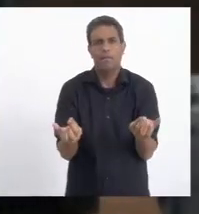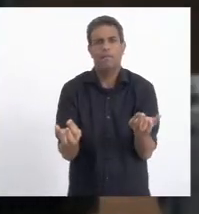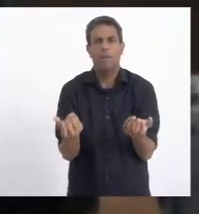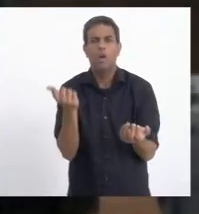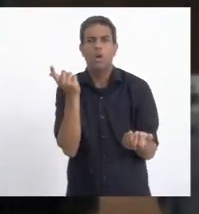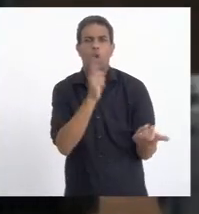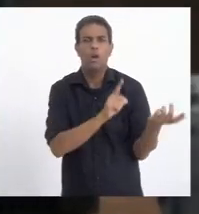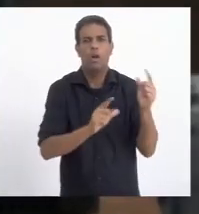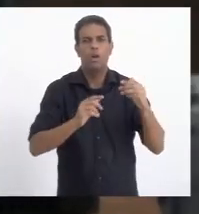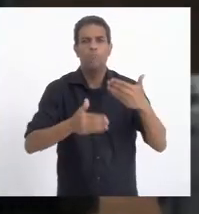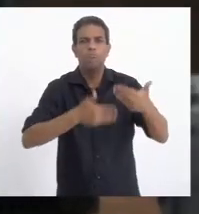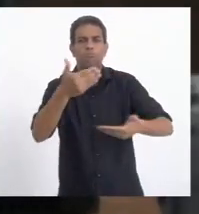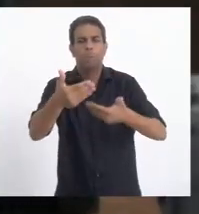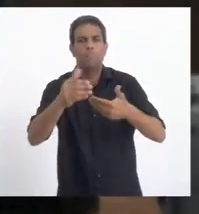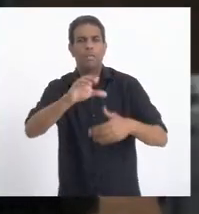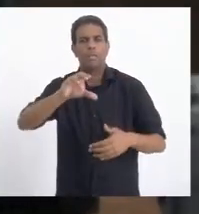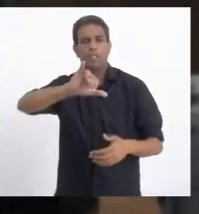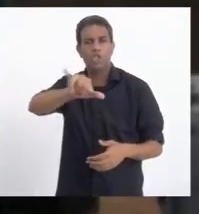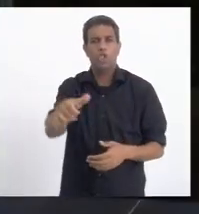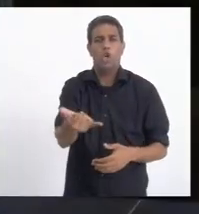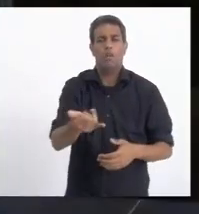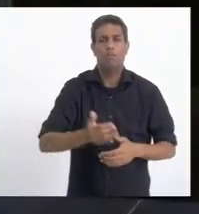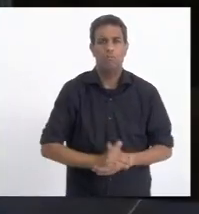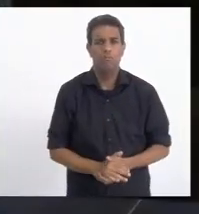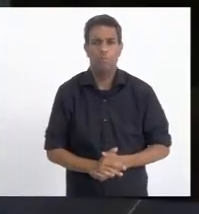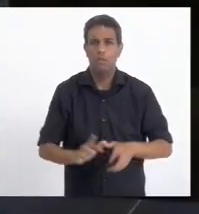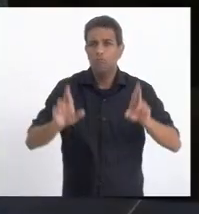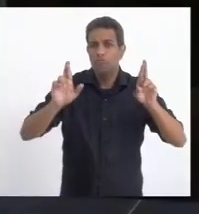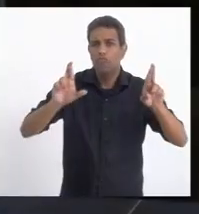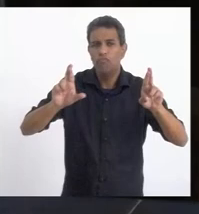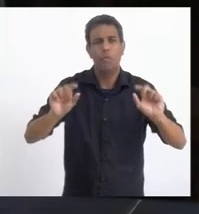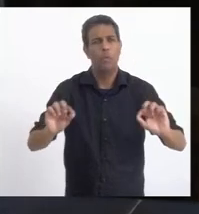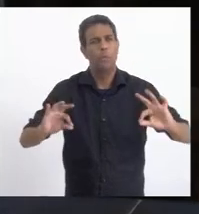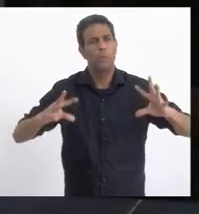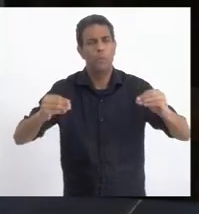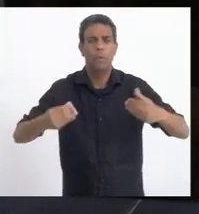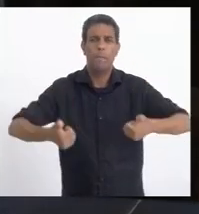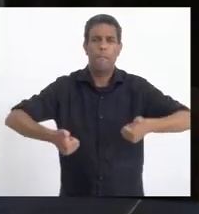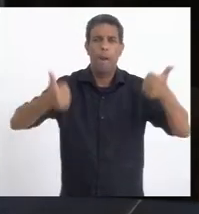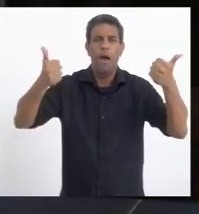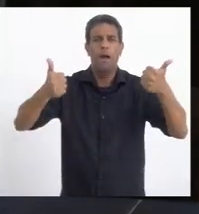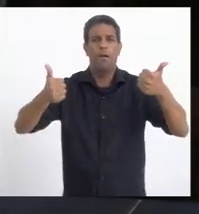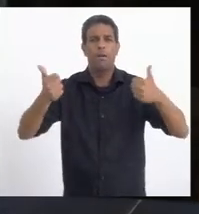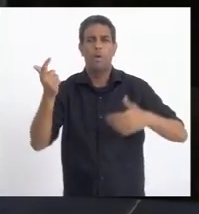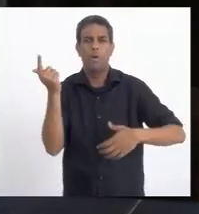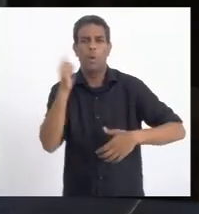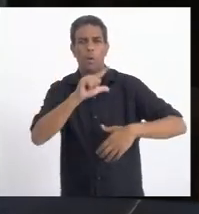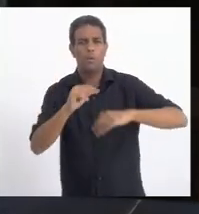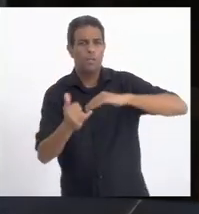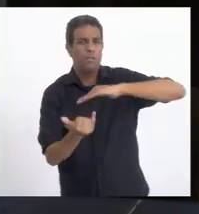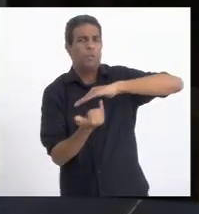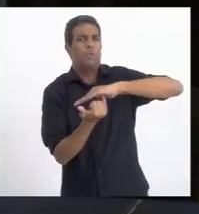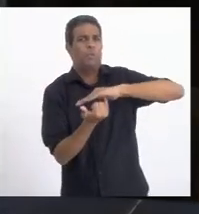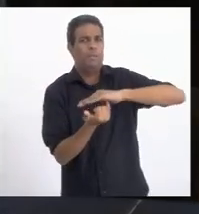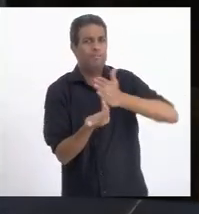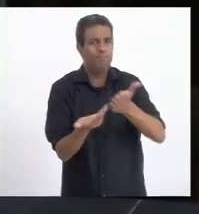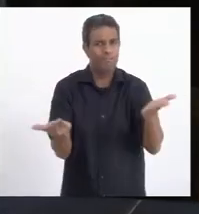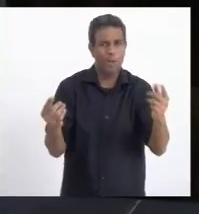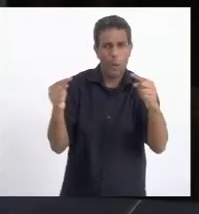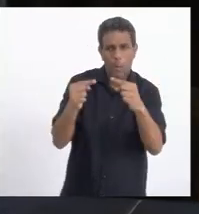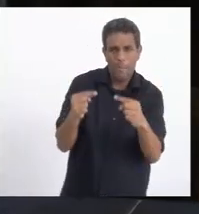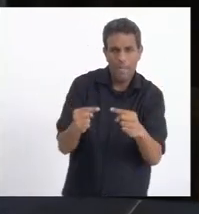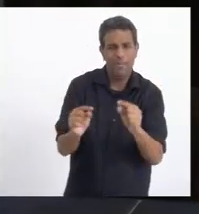Estão levando aqui para ser CJ dia a gente torce espera que seja o melhor realmente para nossas instituições porque